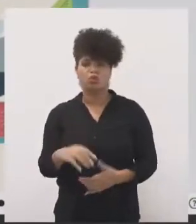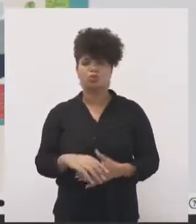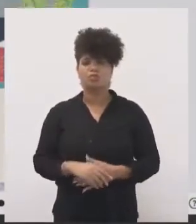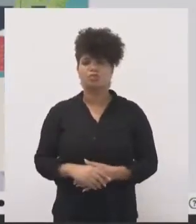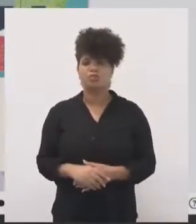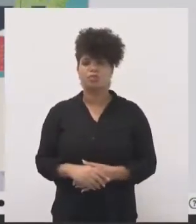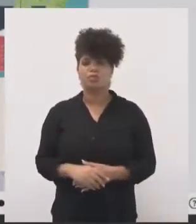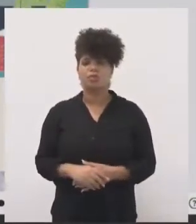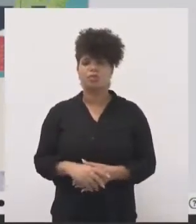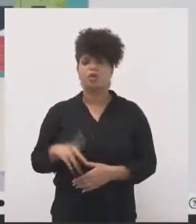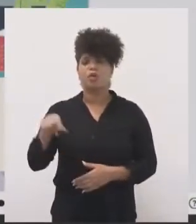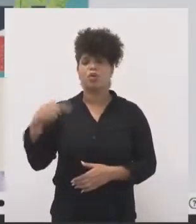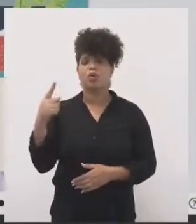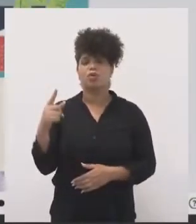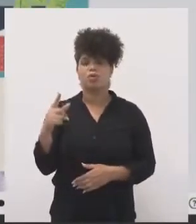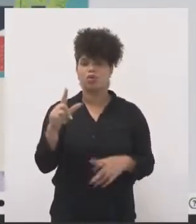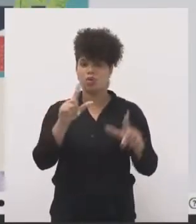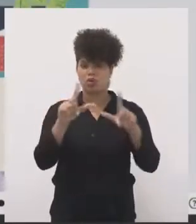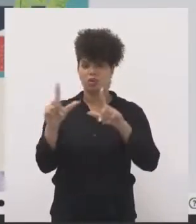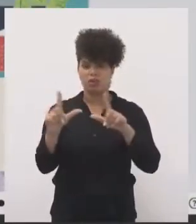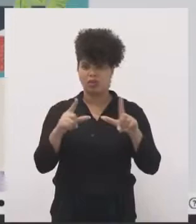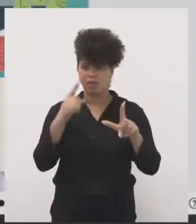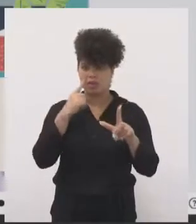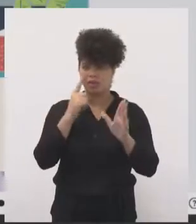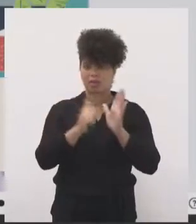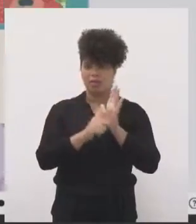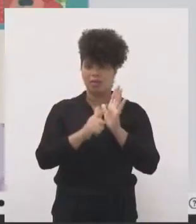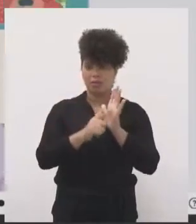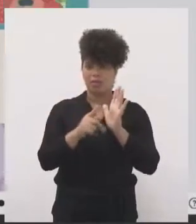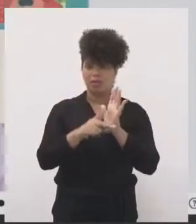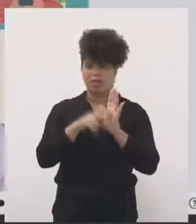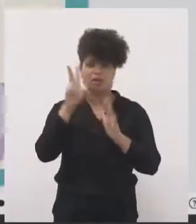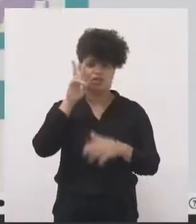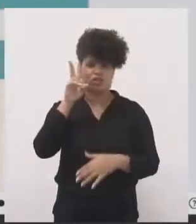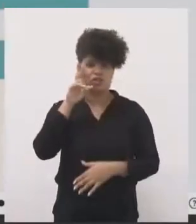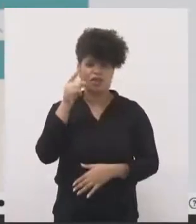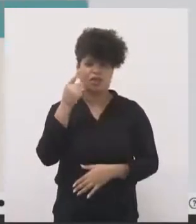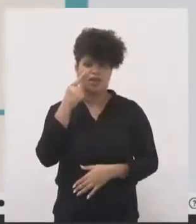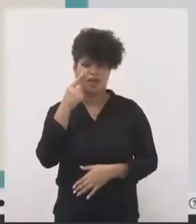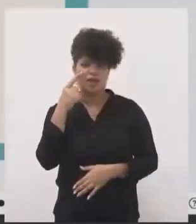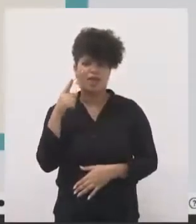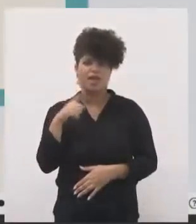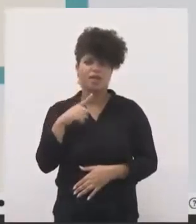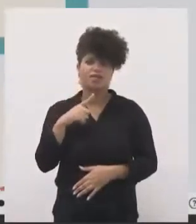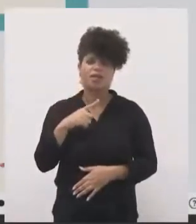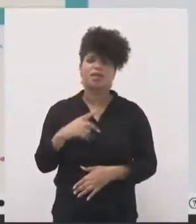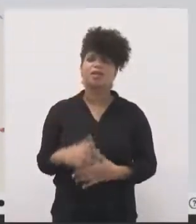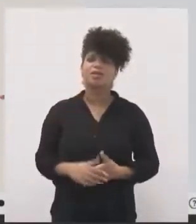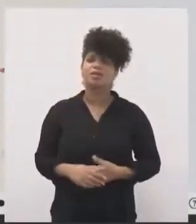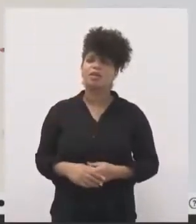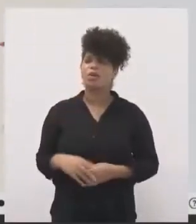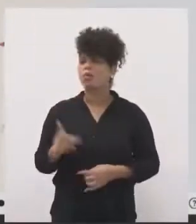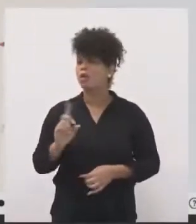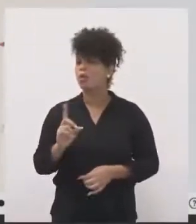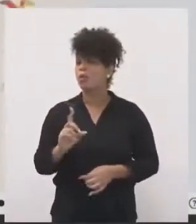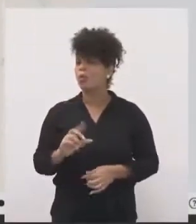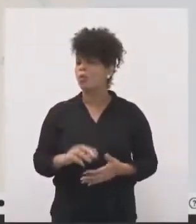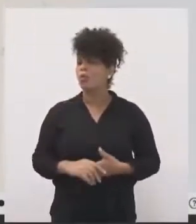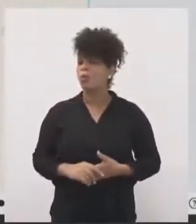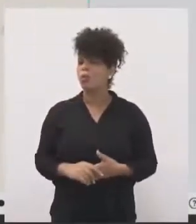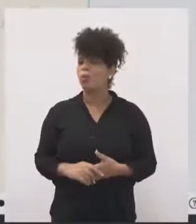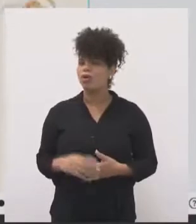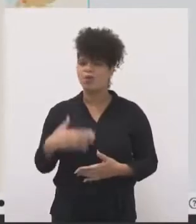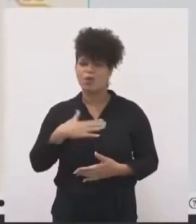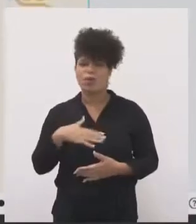Para o próximo quadrinho, eu vou lá naquela folha de rascunho e eu vou ver se tem algum dinossauro ali que eu goste